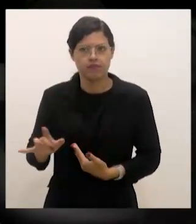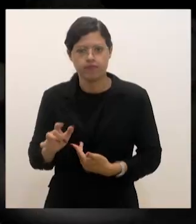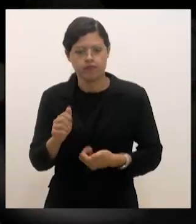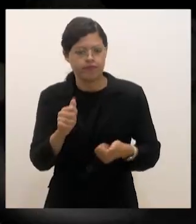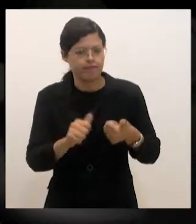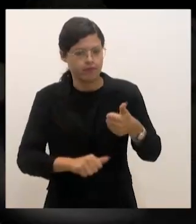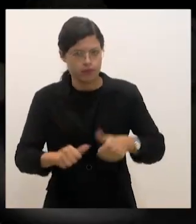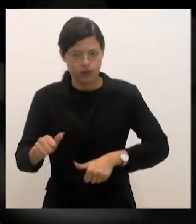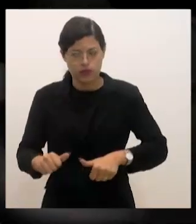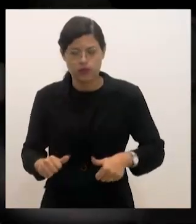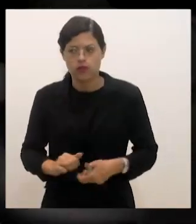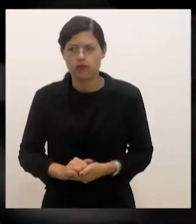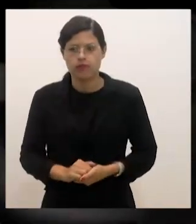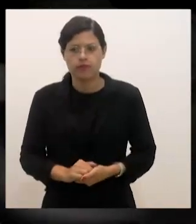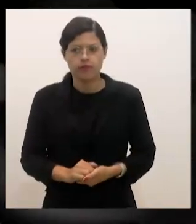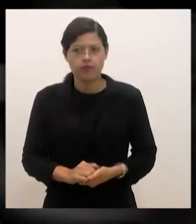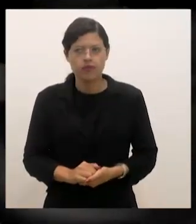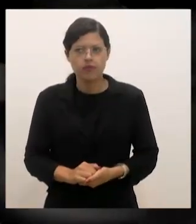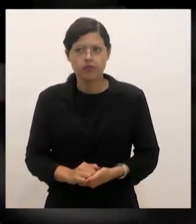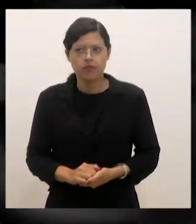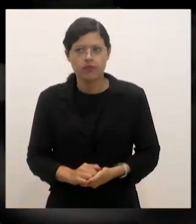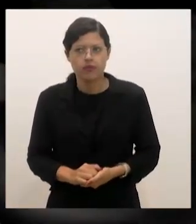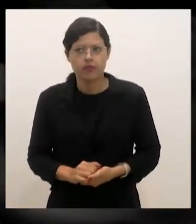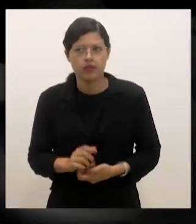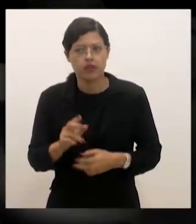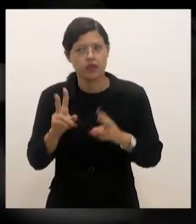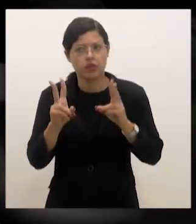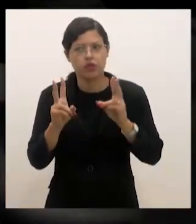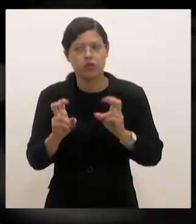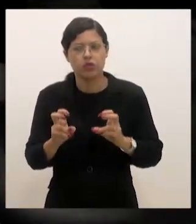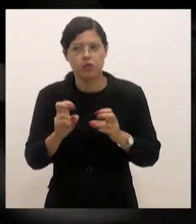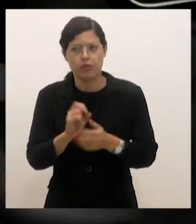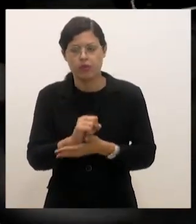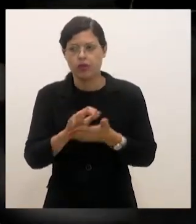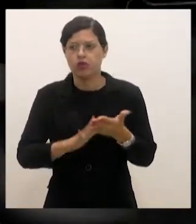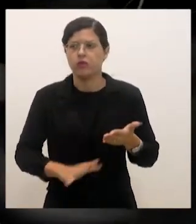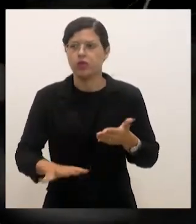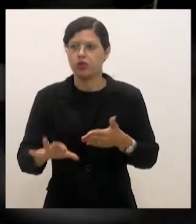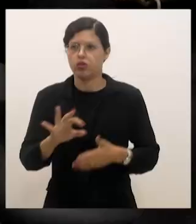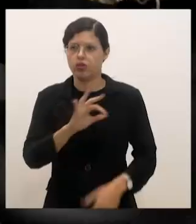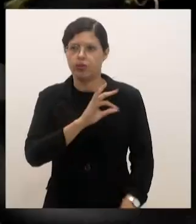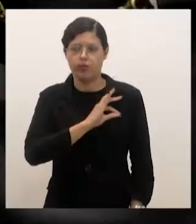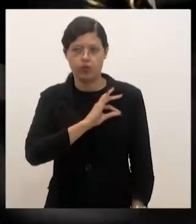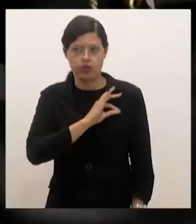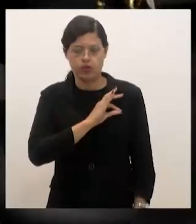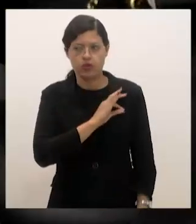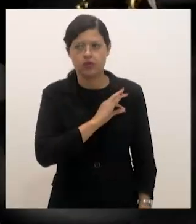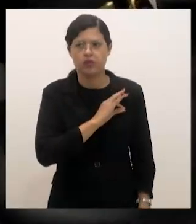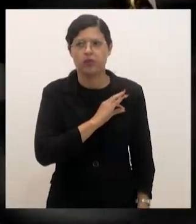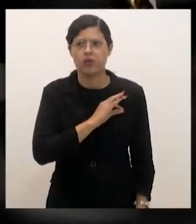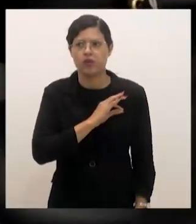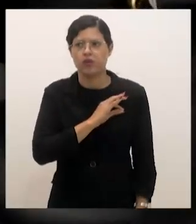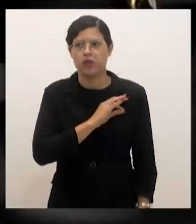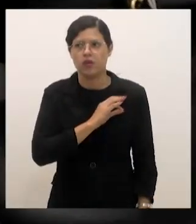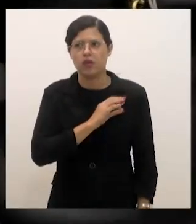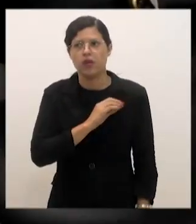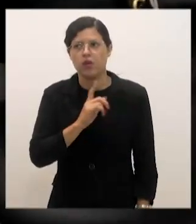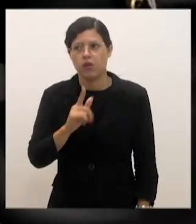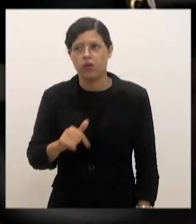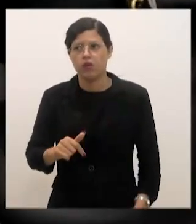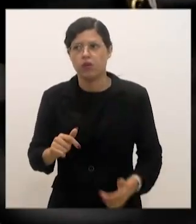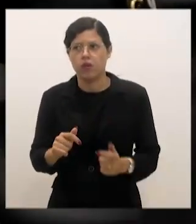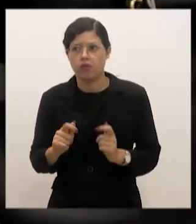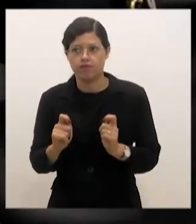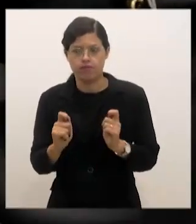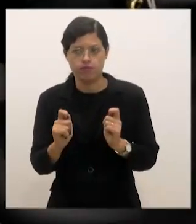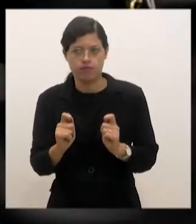proporcionalizada, até quando ela é referente a uma atividade de polícia, até quando ela é potencialmente